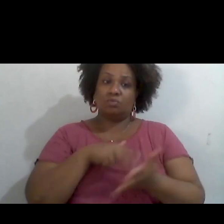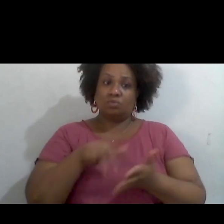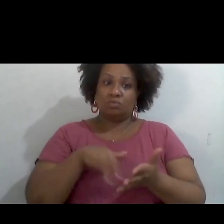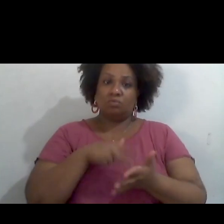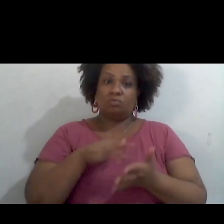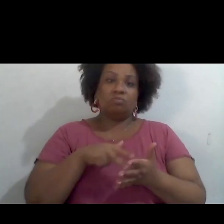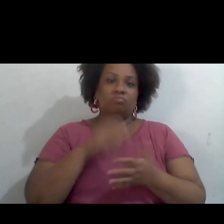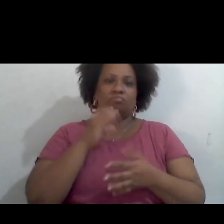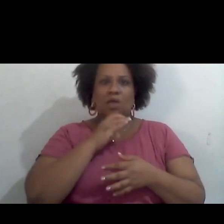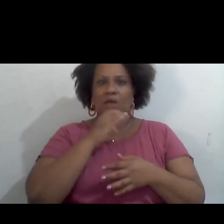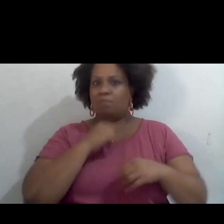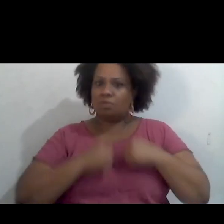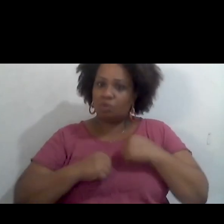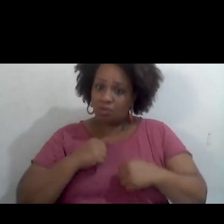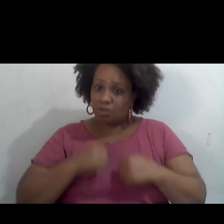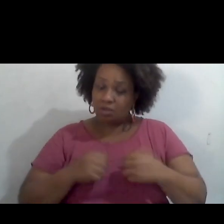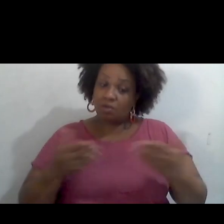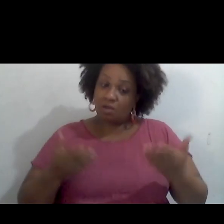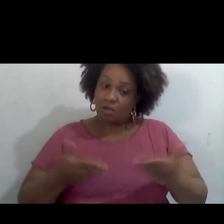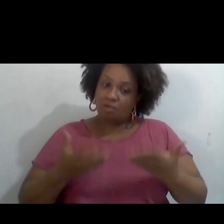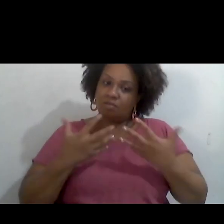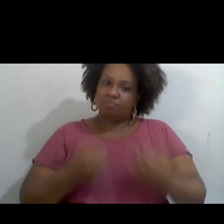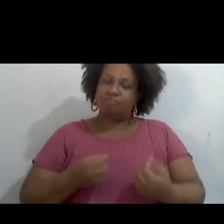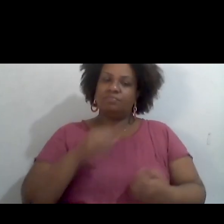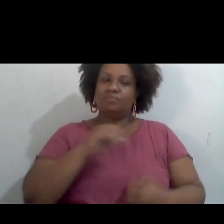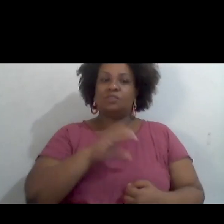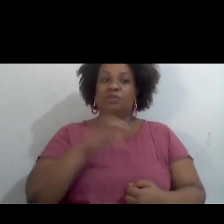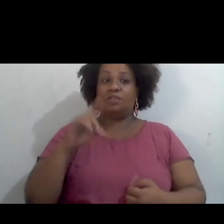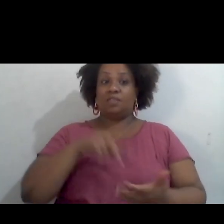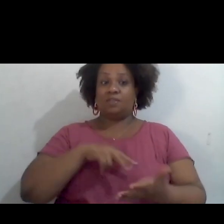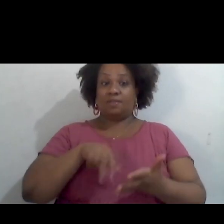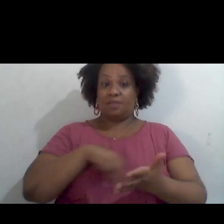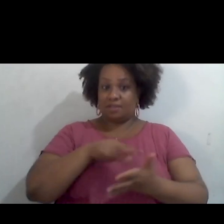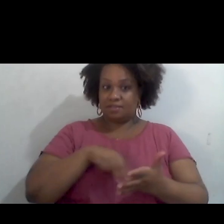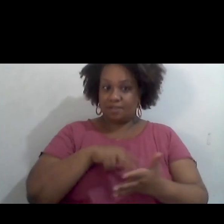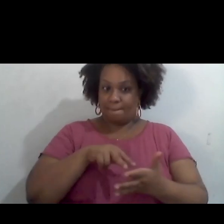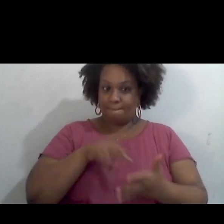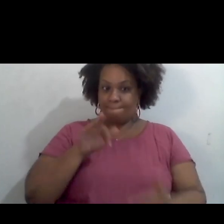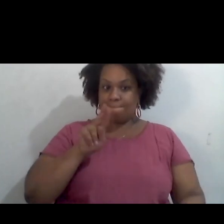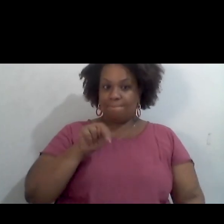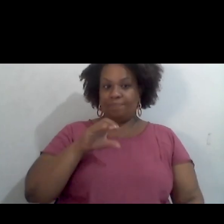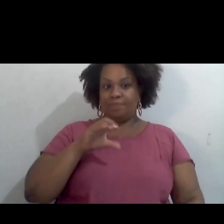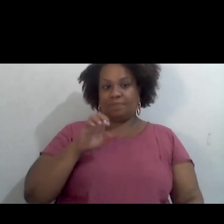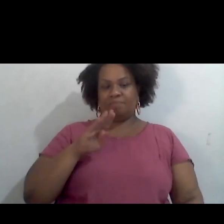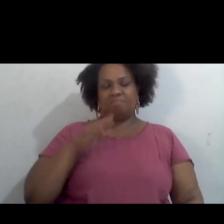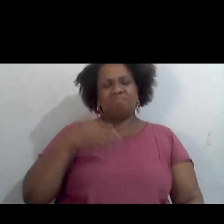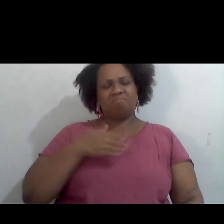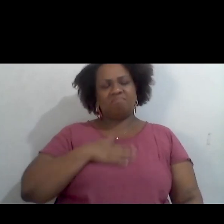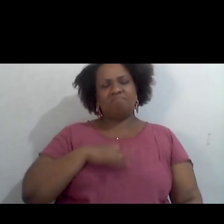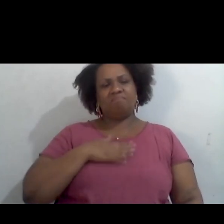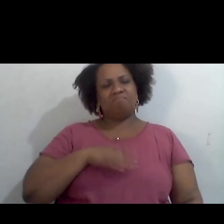correria e agora assumindo a coordenação de dança da FUNCEB, né? Chego com muita tranquilidade, muito